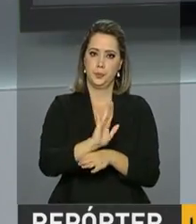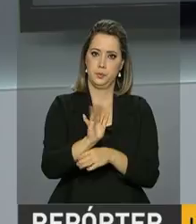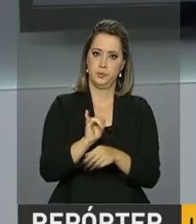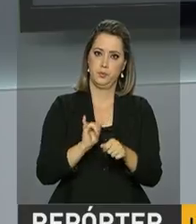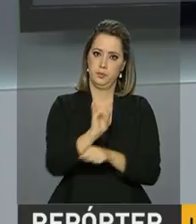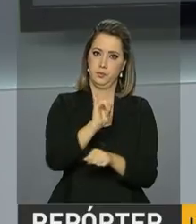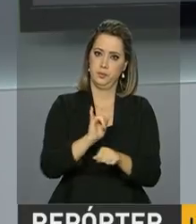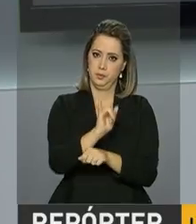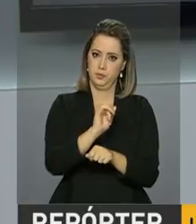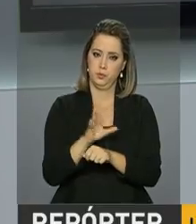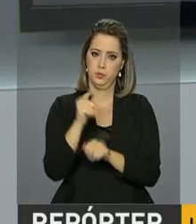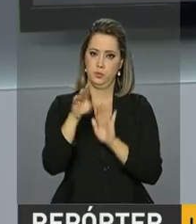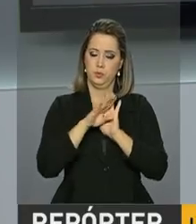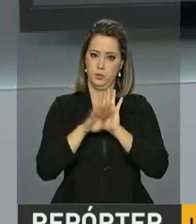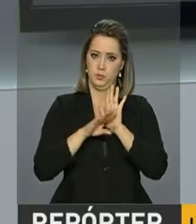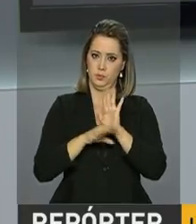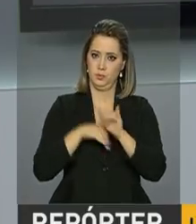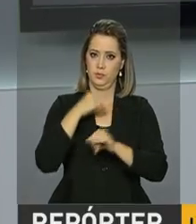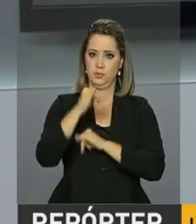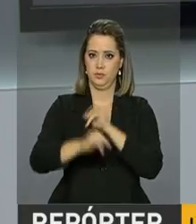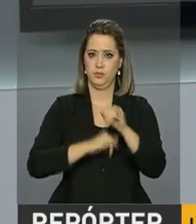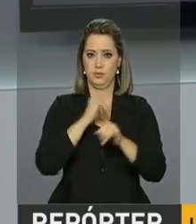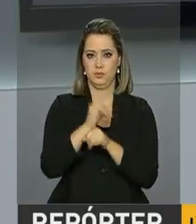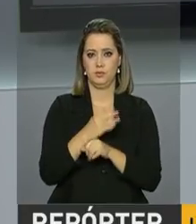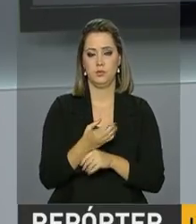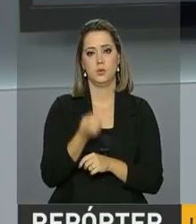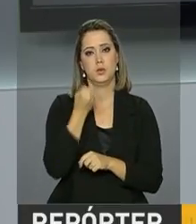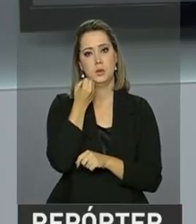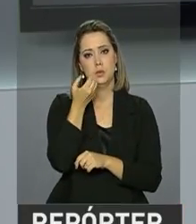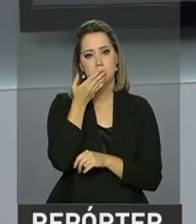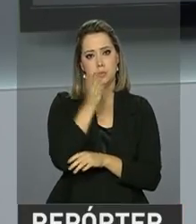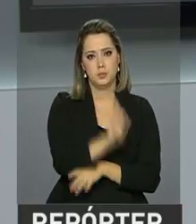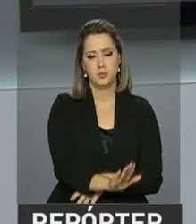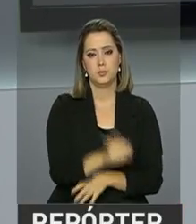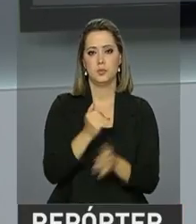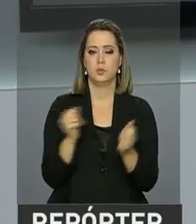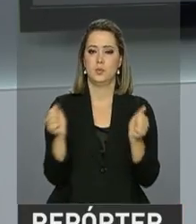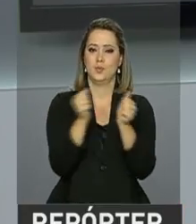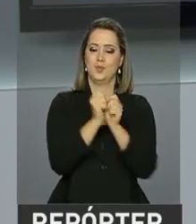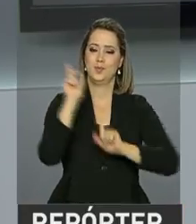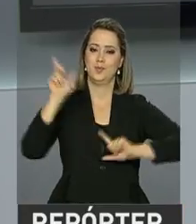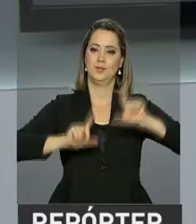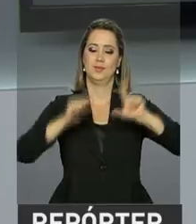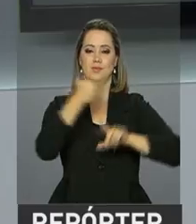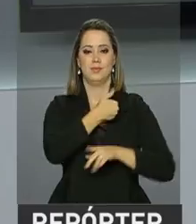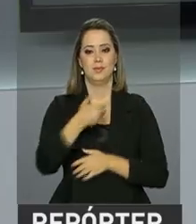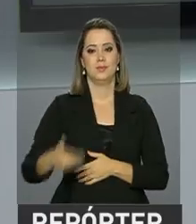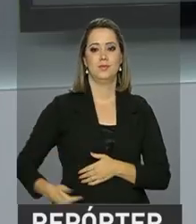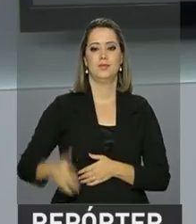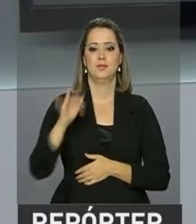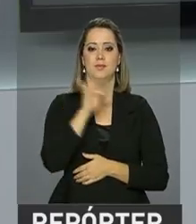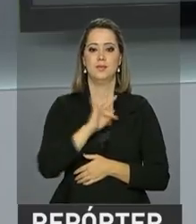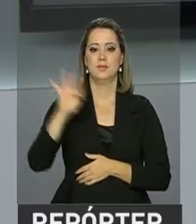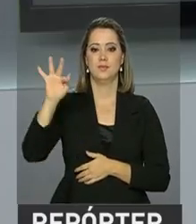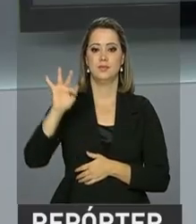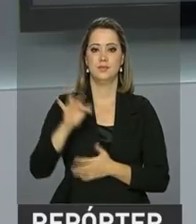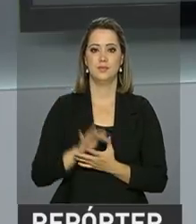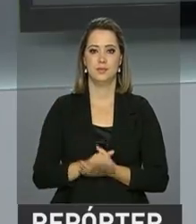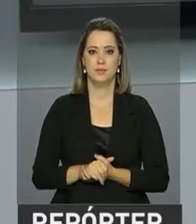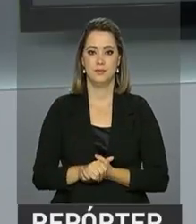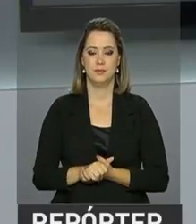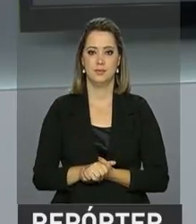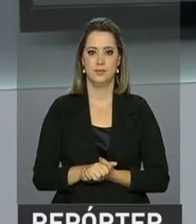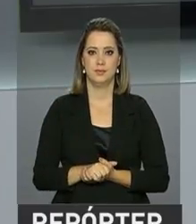reportagens no YouTube e toda a programação está na internet uma boa tarde Continue com a gente aqui na NBR a TV do